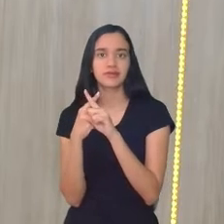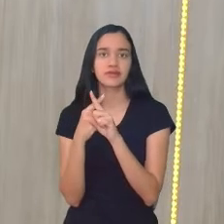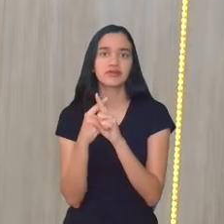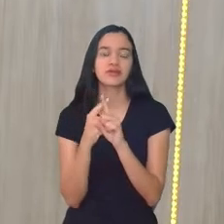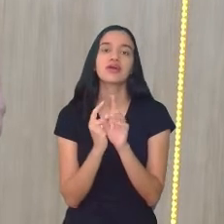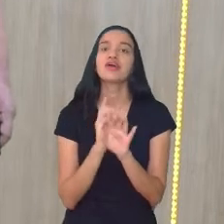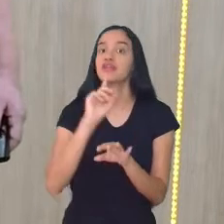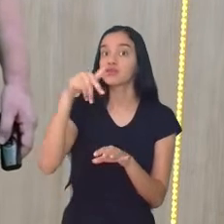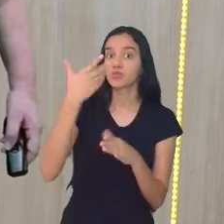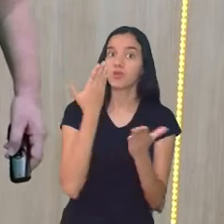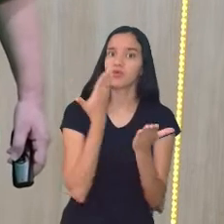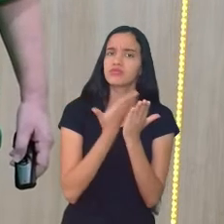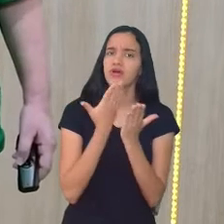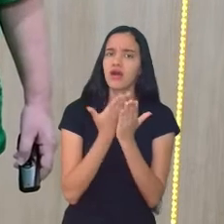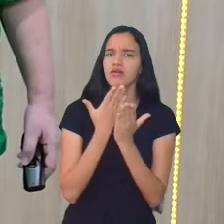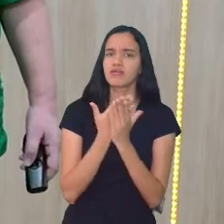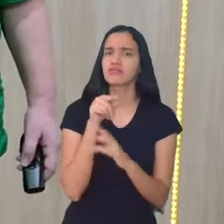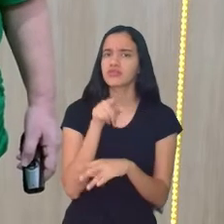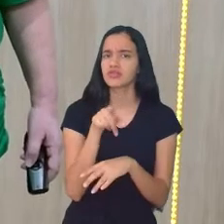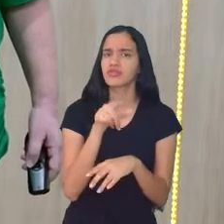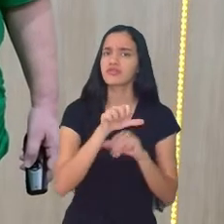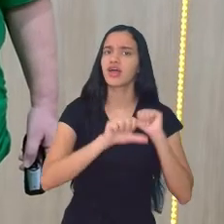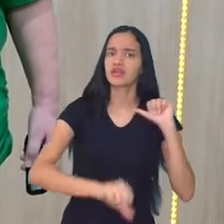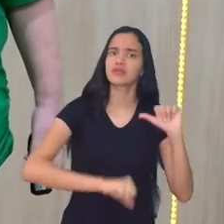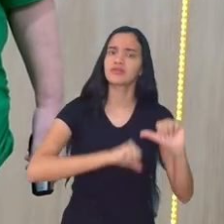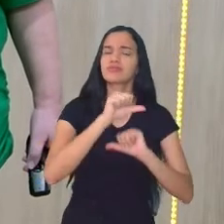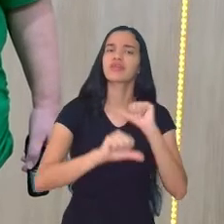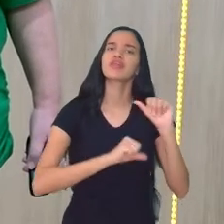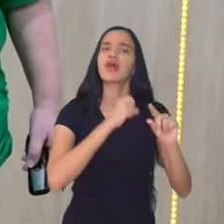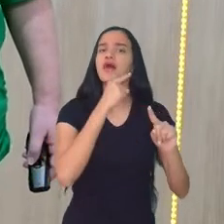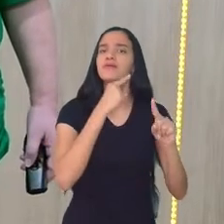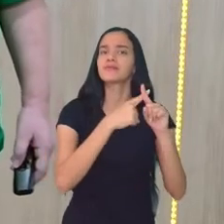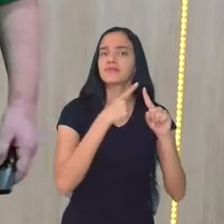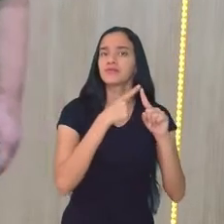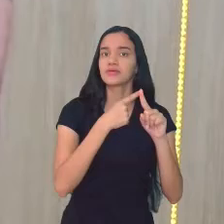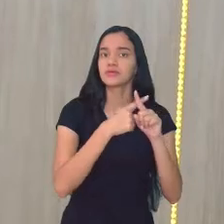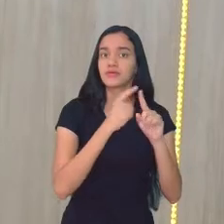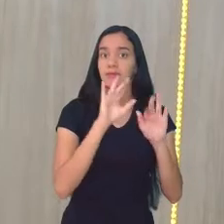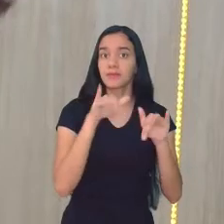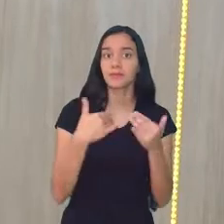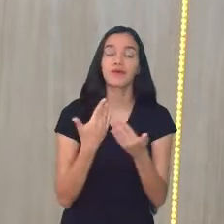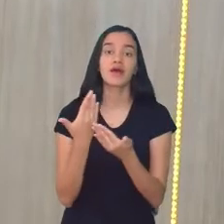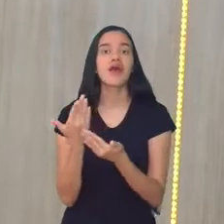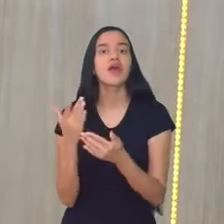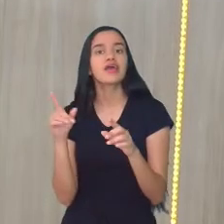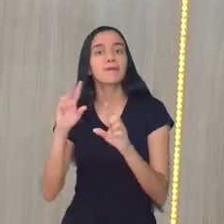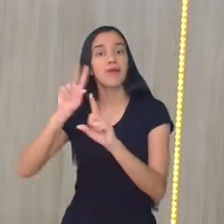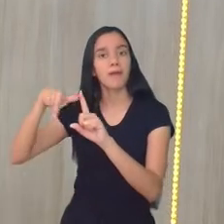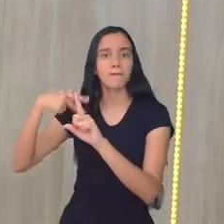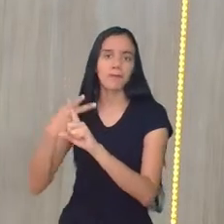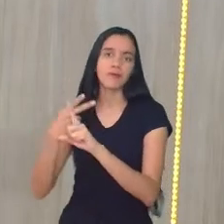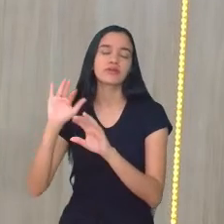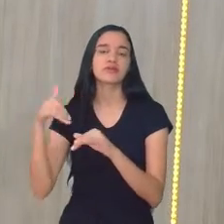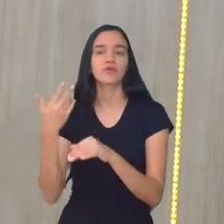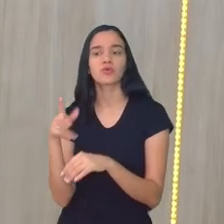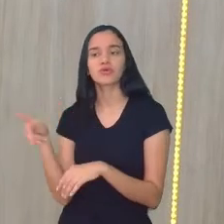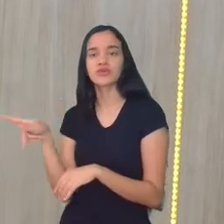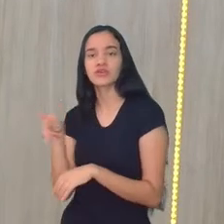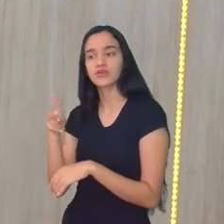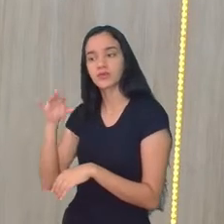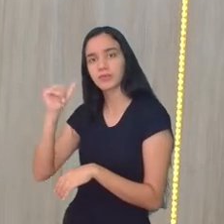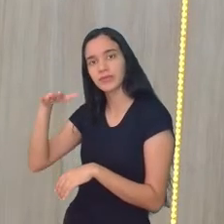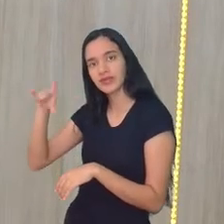nas próximas aulas, vocês vão ver a transformação da multiplicação para a potência, que tem a ver muito com o que Pedro